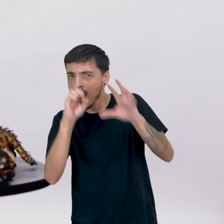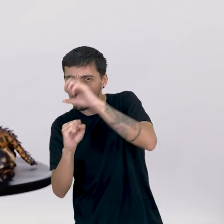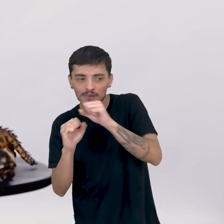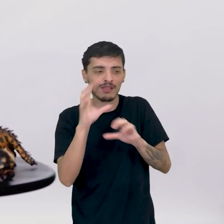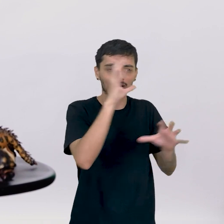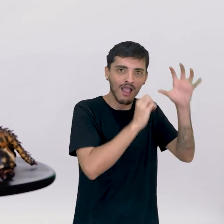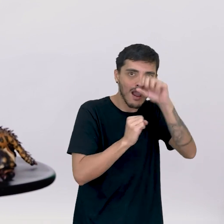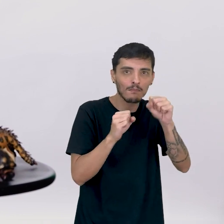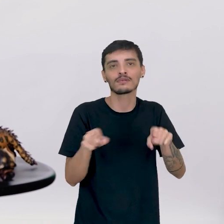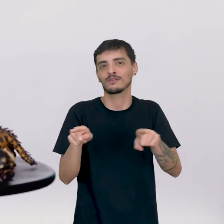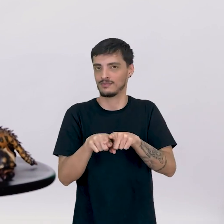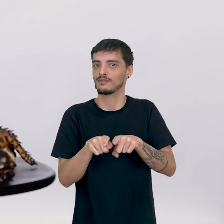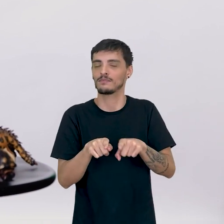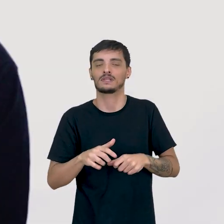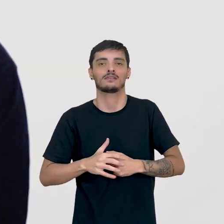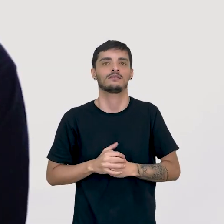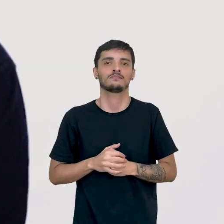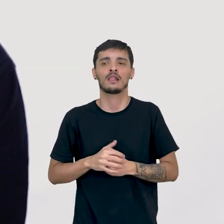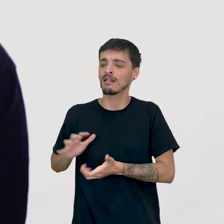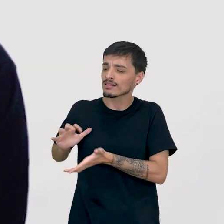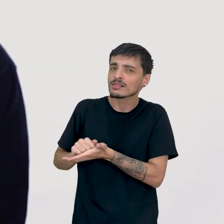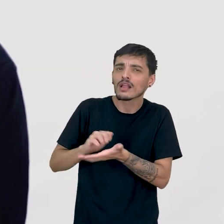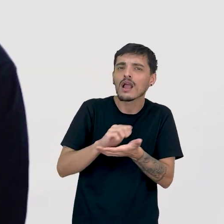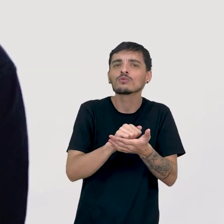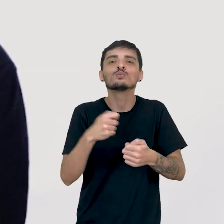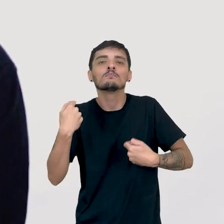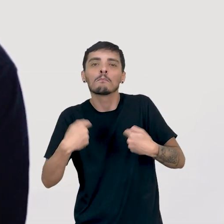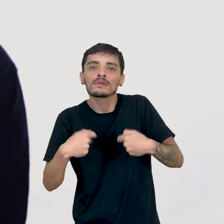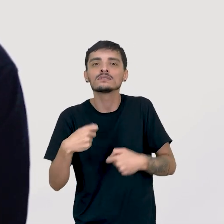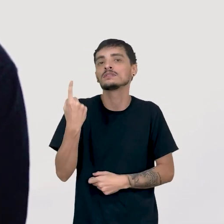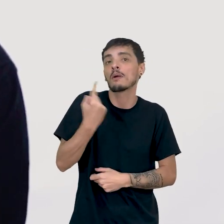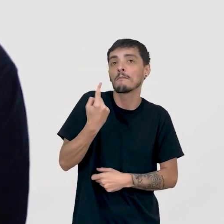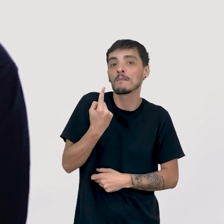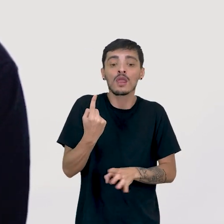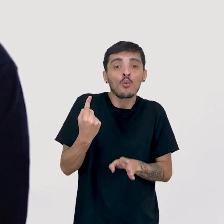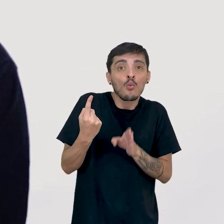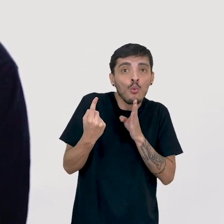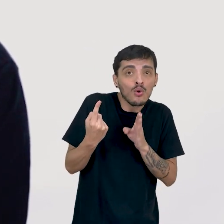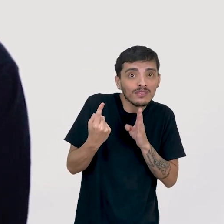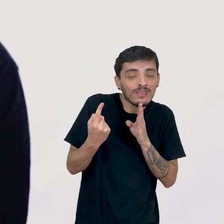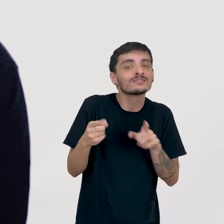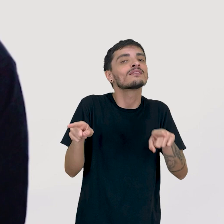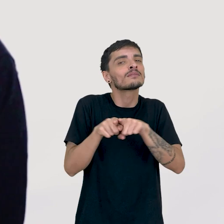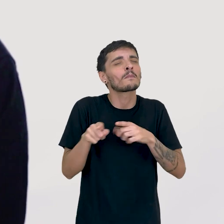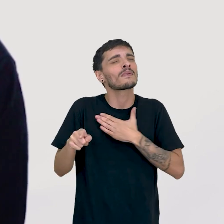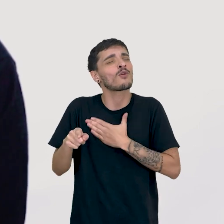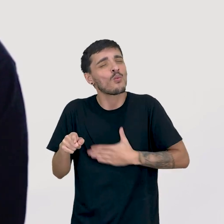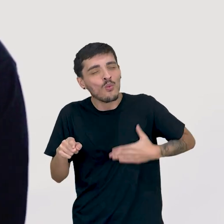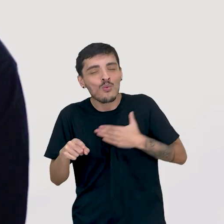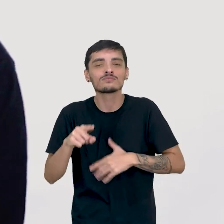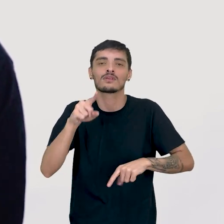se inscrevem e se inserem no mundo. E para a produção da documentação pedagógica é preciso familiaridade e